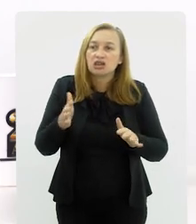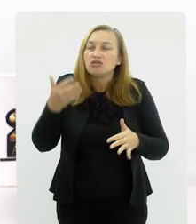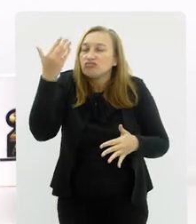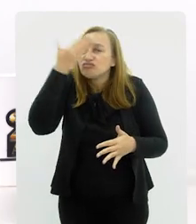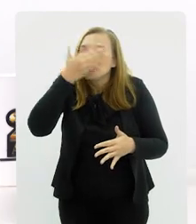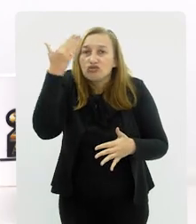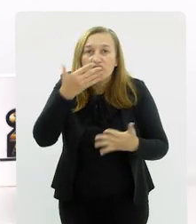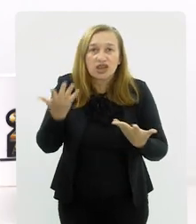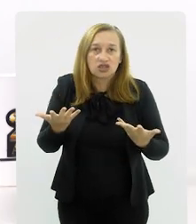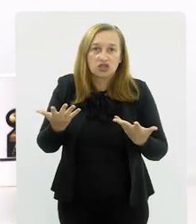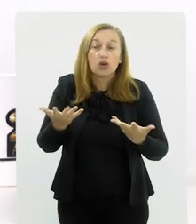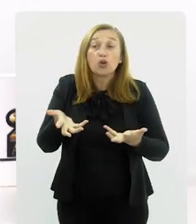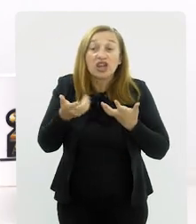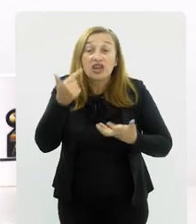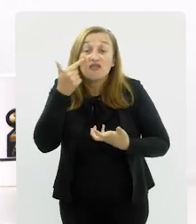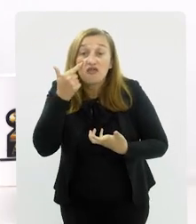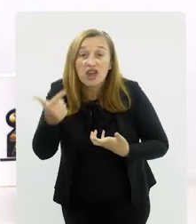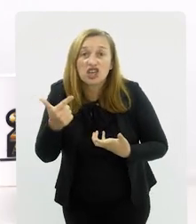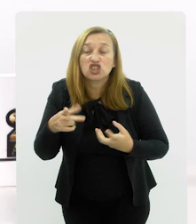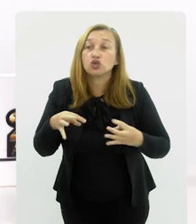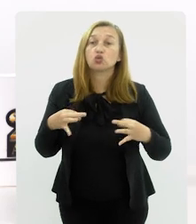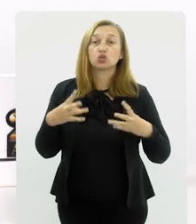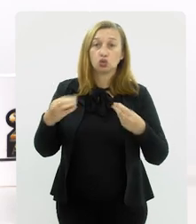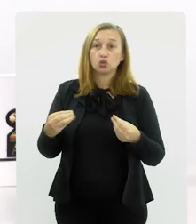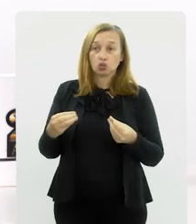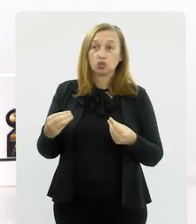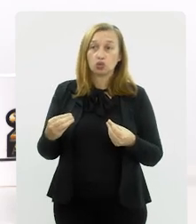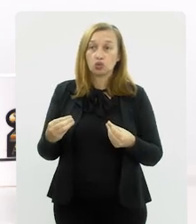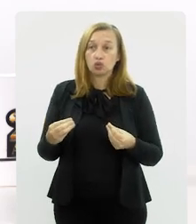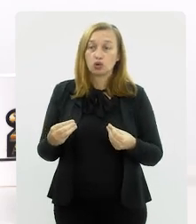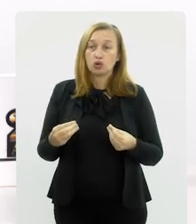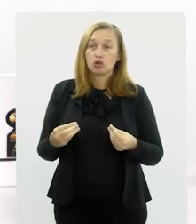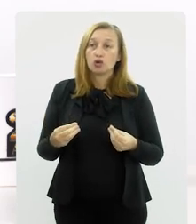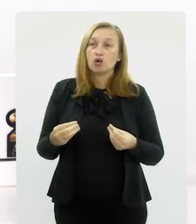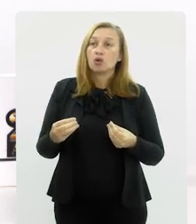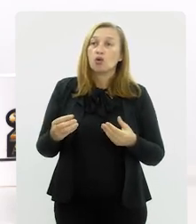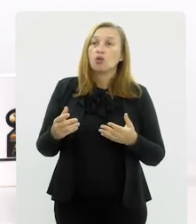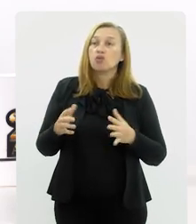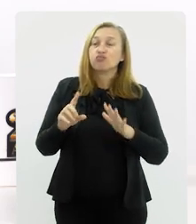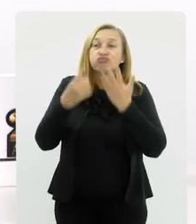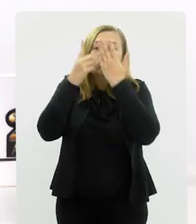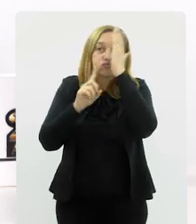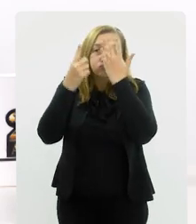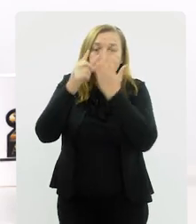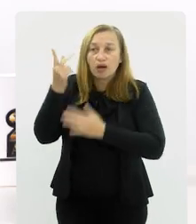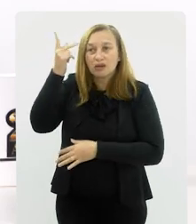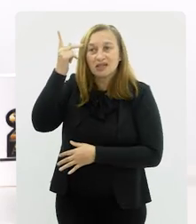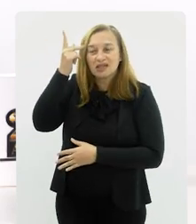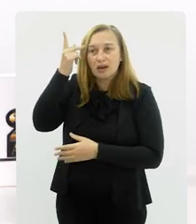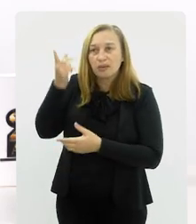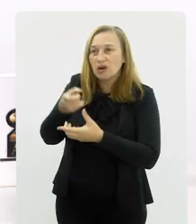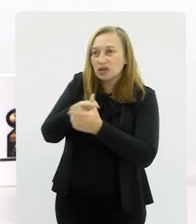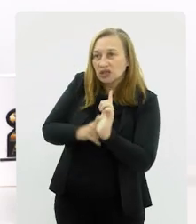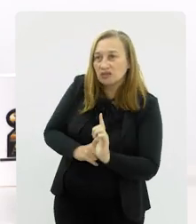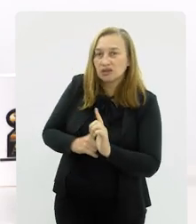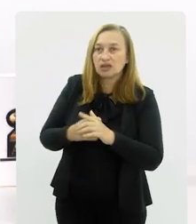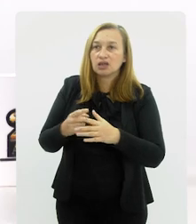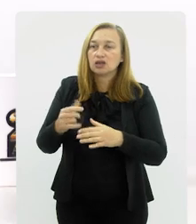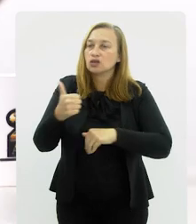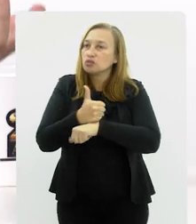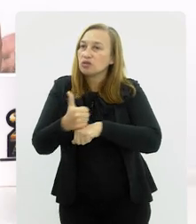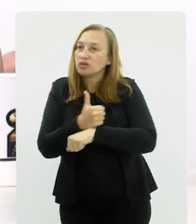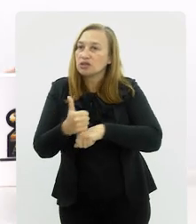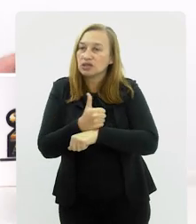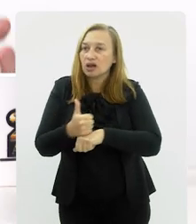barre. Eu acho que vai tudo parte daquilo que você está propondo. O Carnaval de São Paulo ele é muito dependente do carnaval